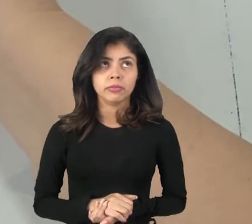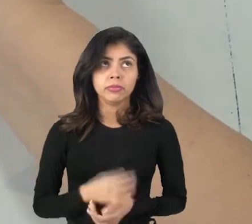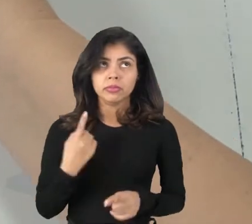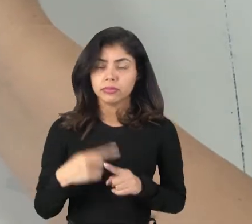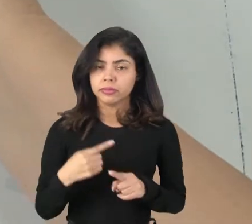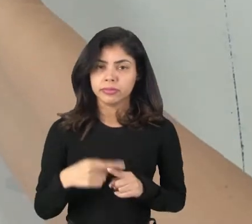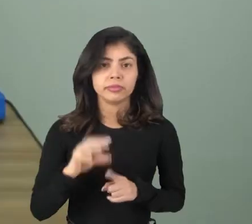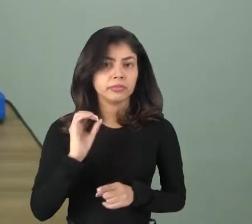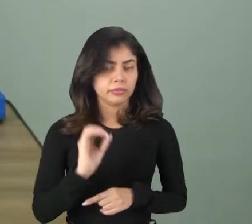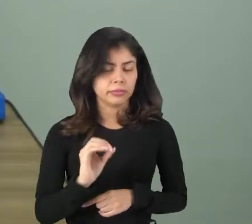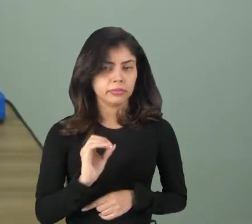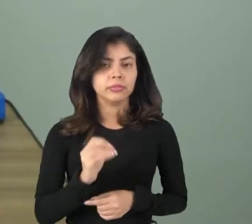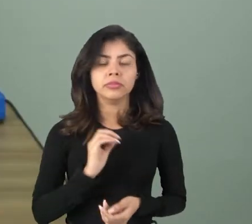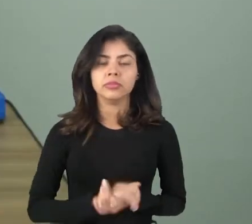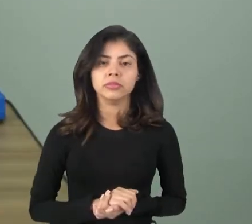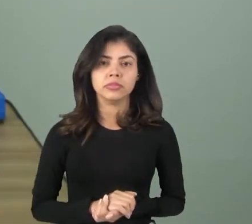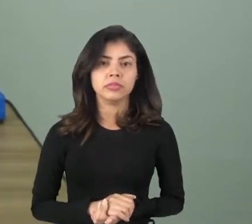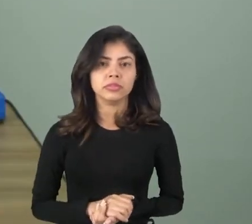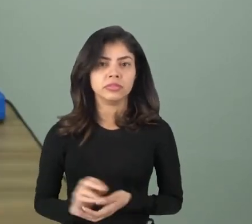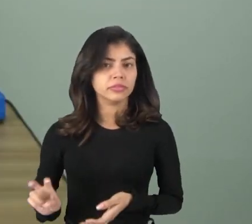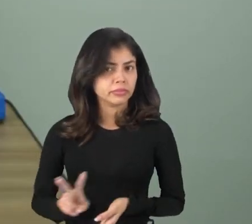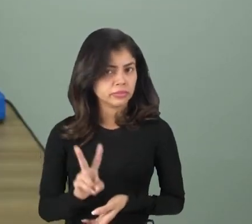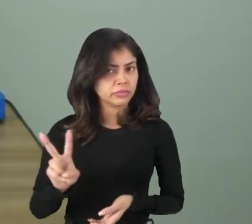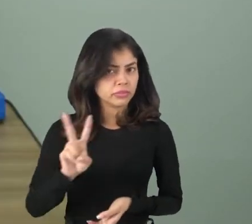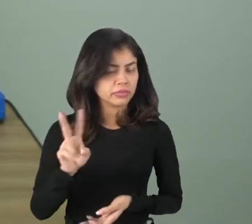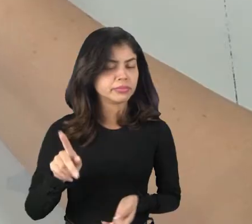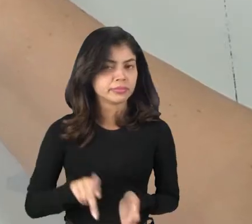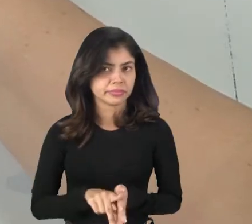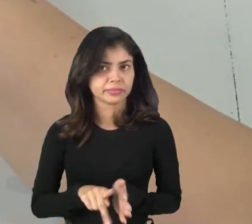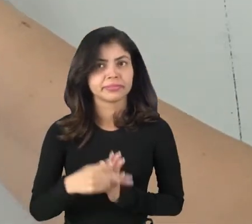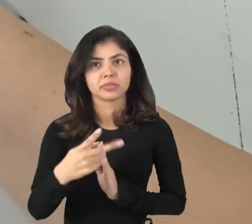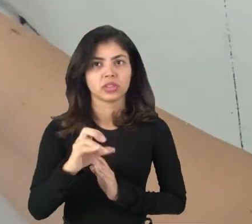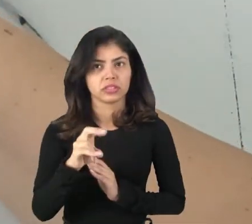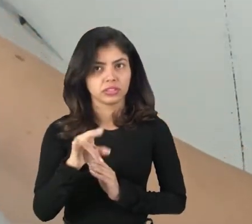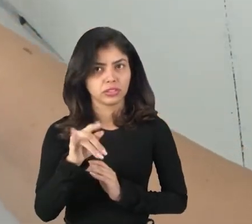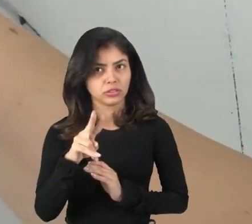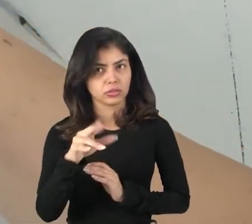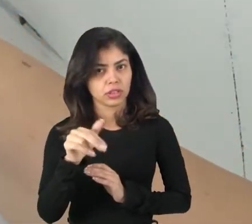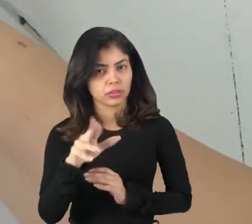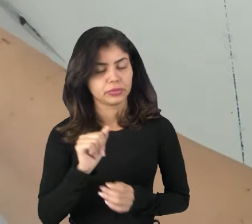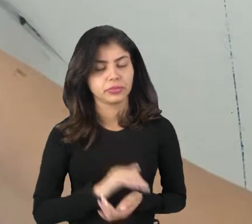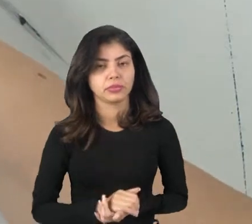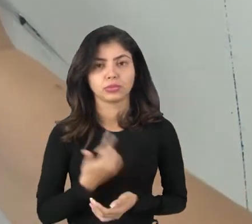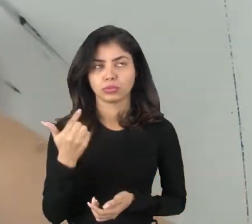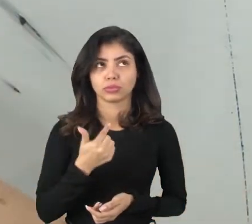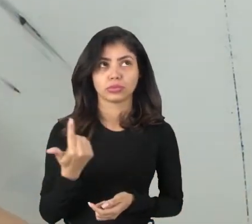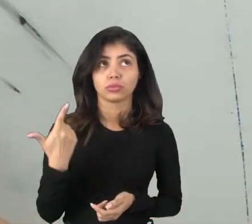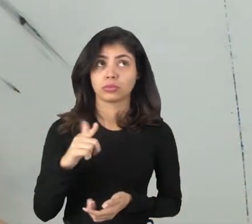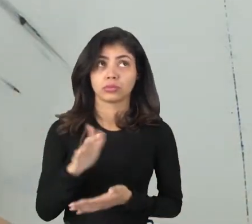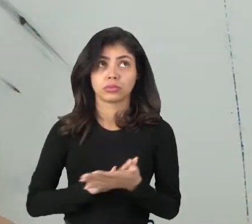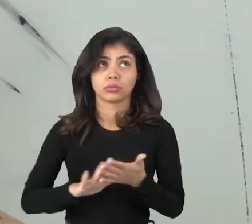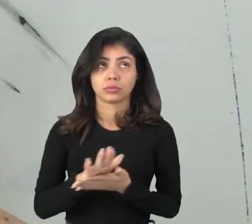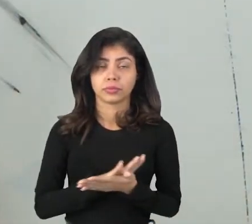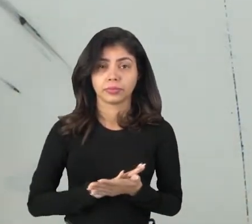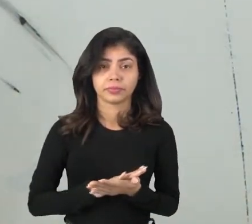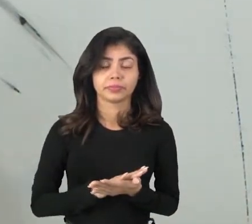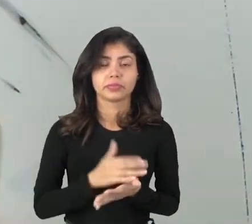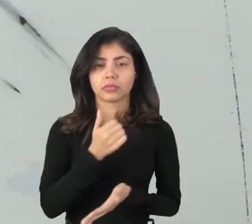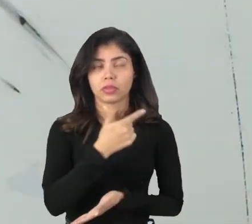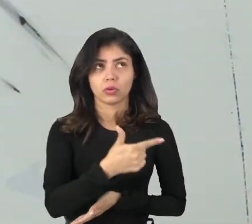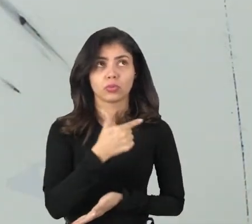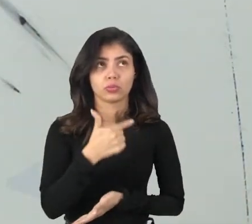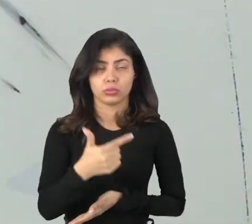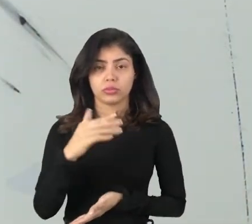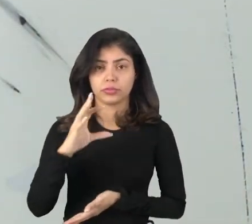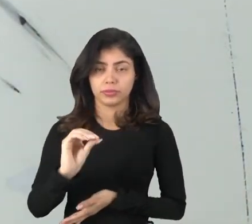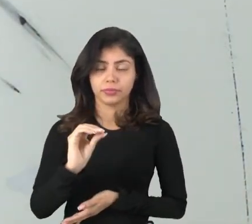o 0 aqui, ele só tem um valor posicional, né? 2, não tenho nada para mim adicionar, então